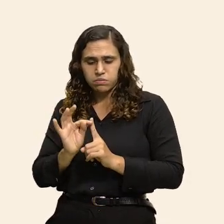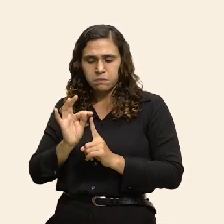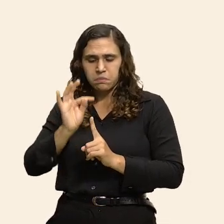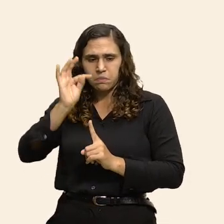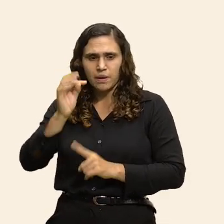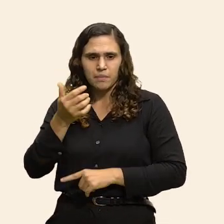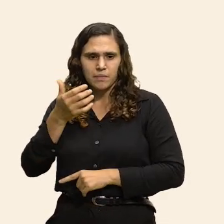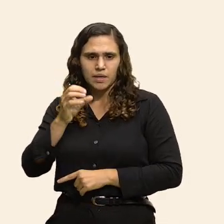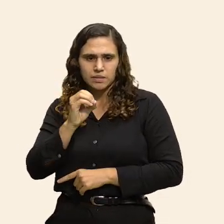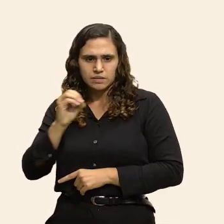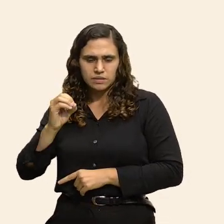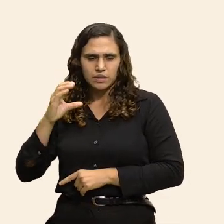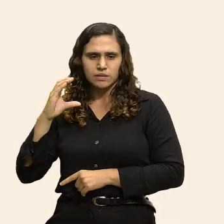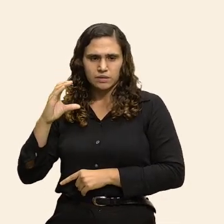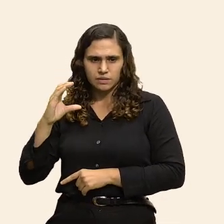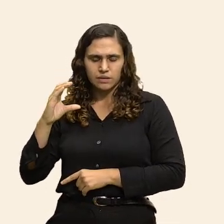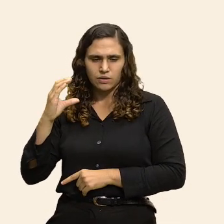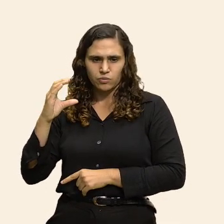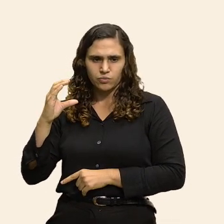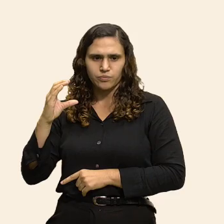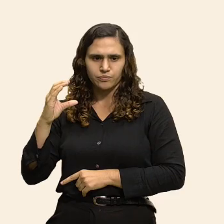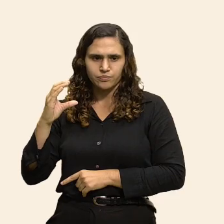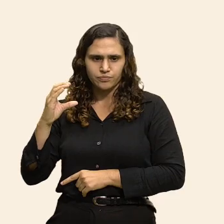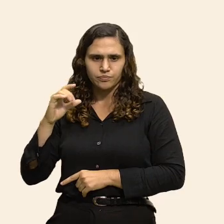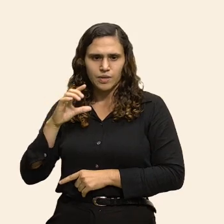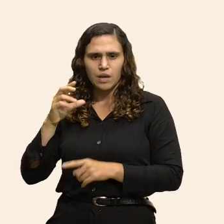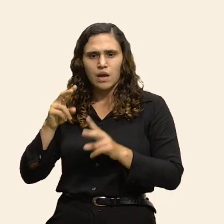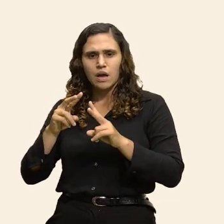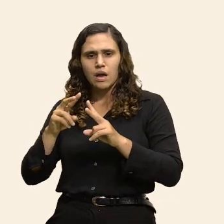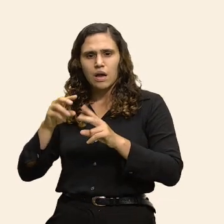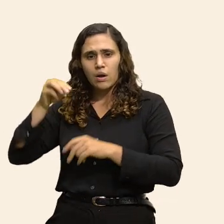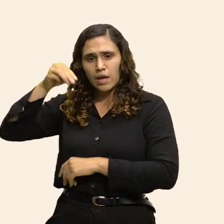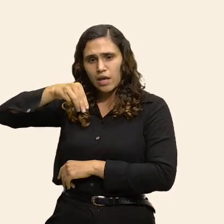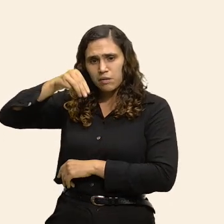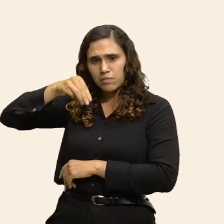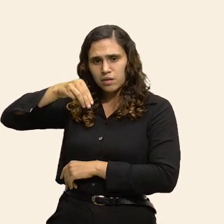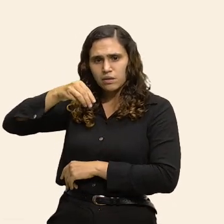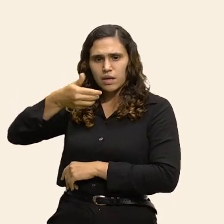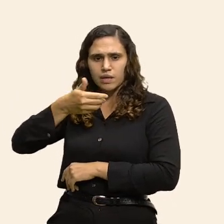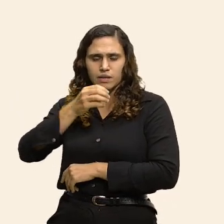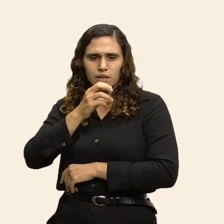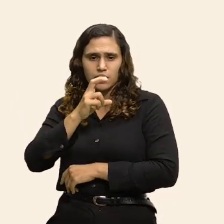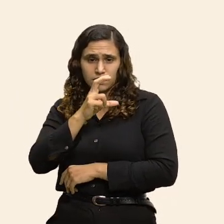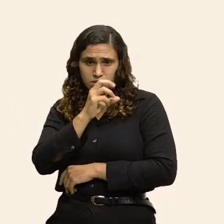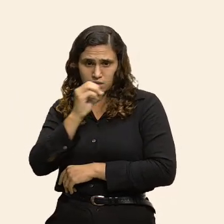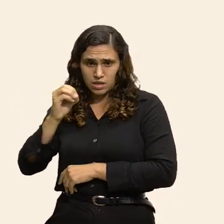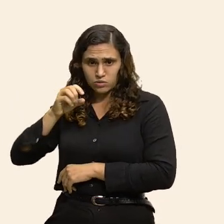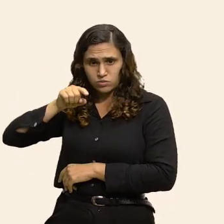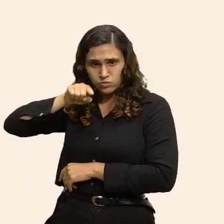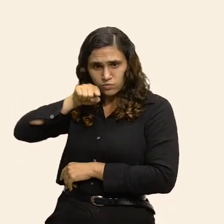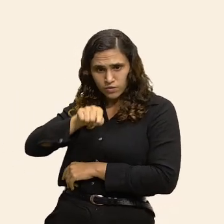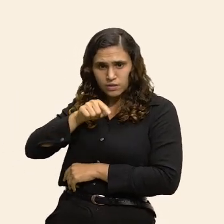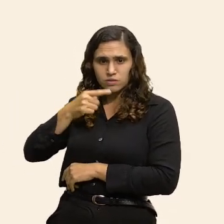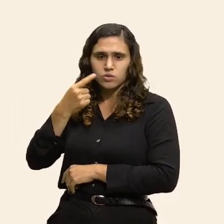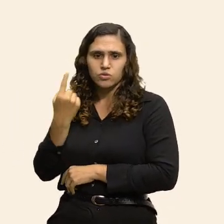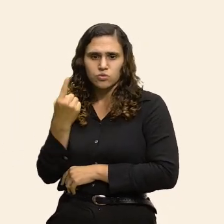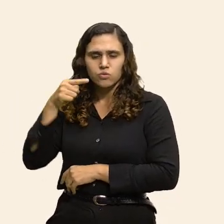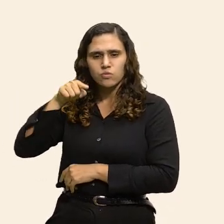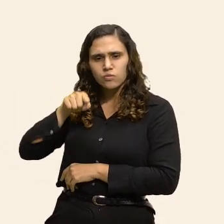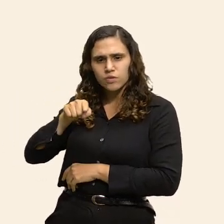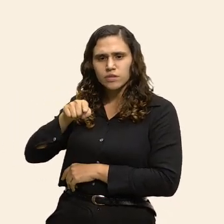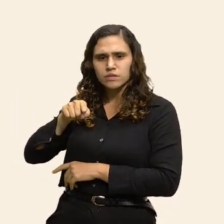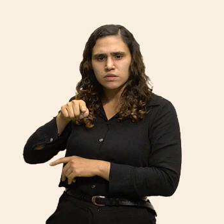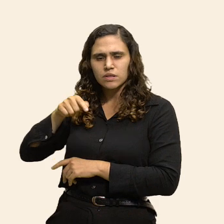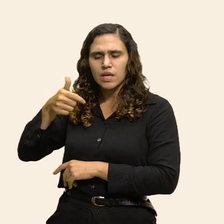equação do calor sensível. A massa é 500, o calor específico é 1. A variação de temperatura é a final, que é 100, menos a inicial,